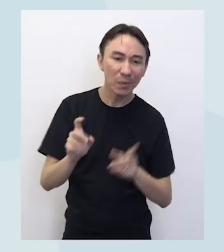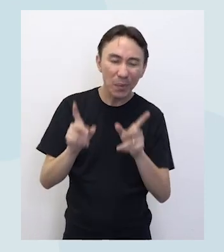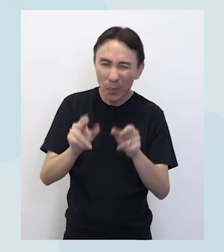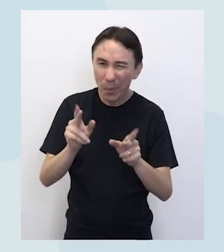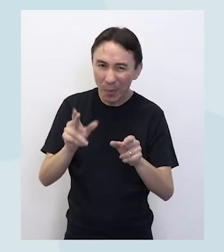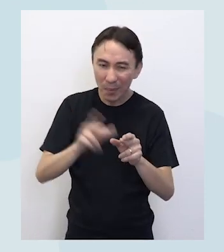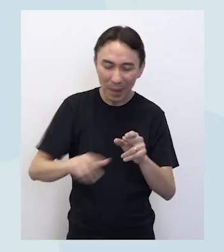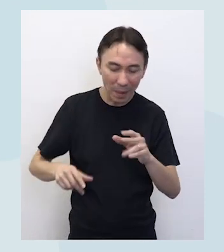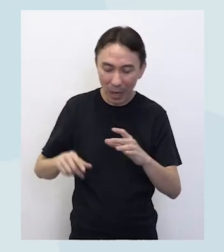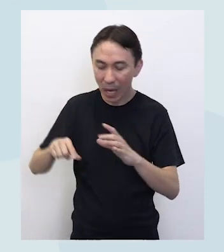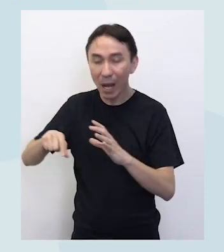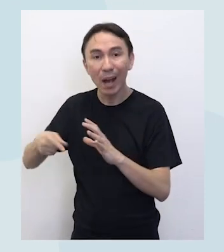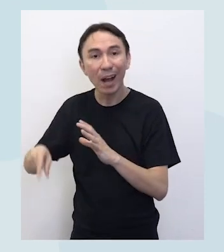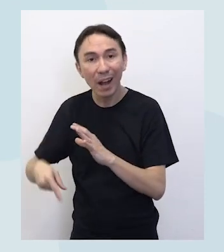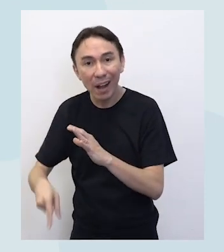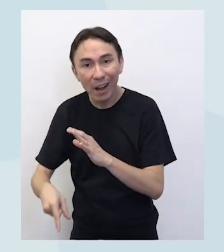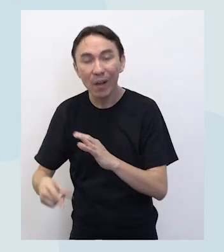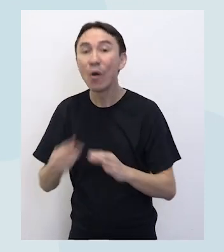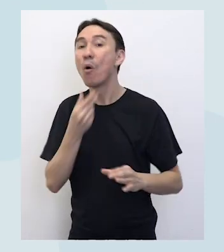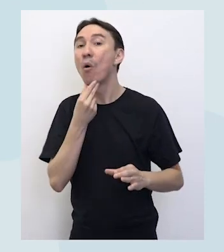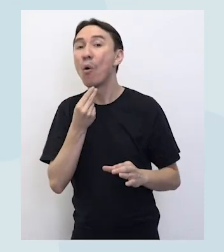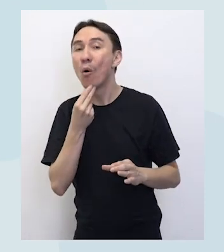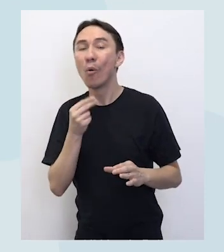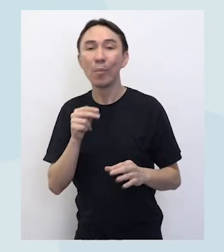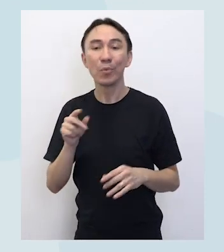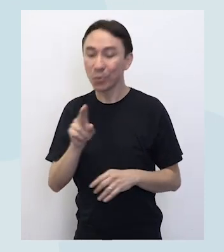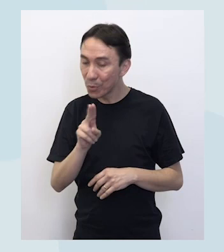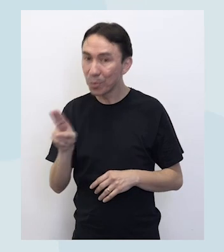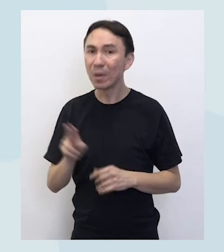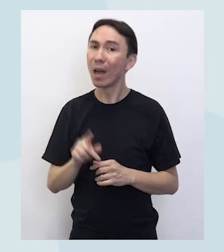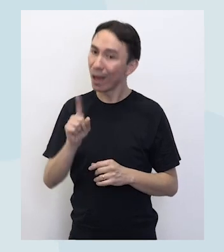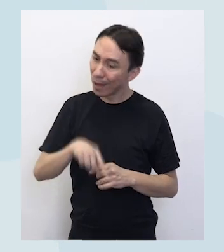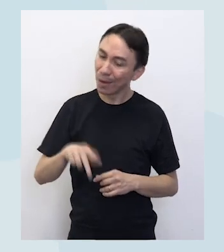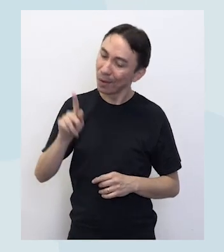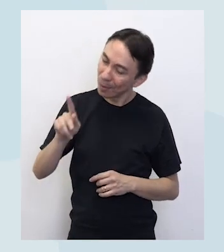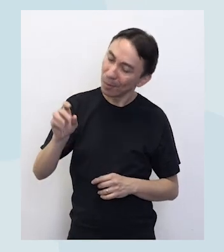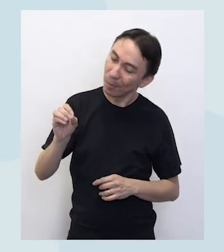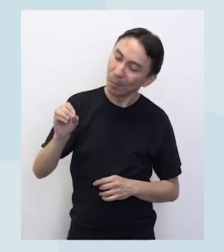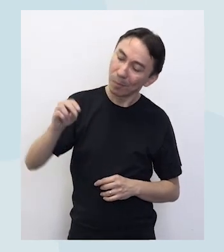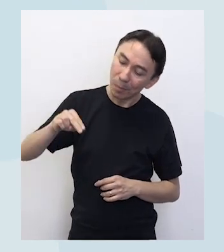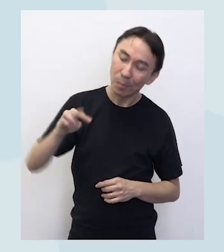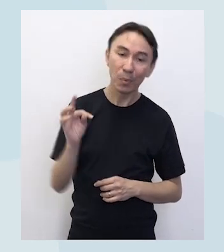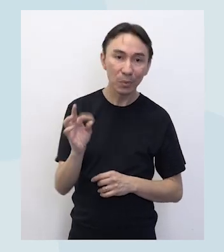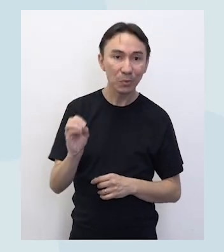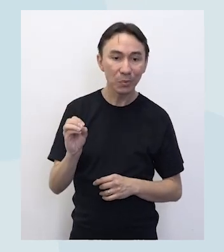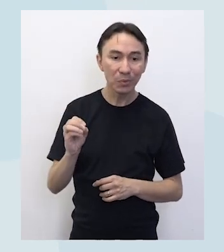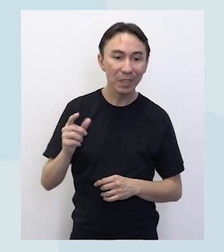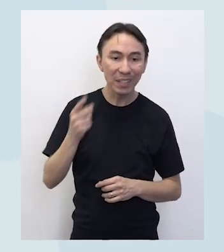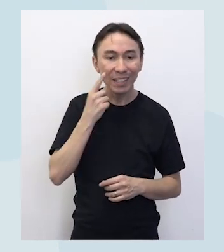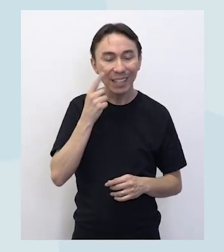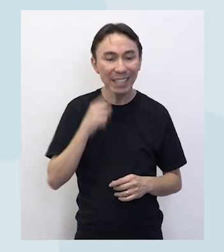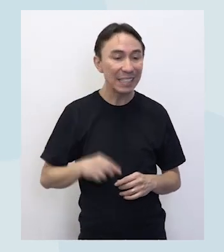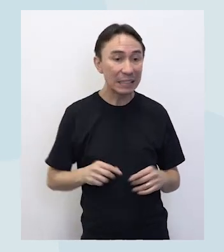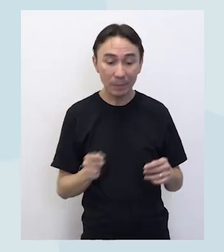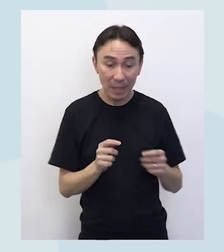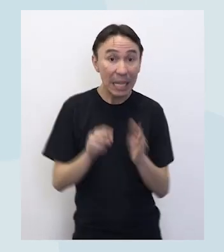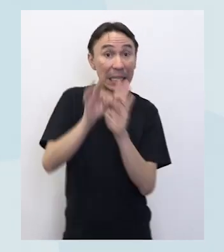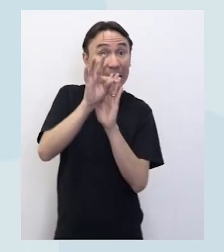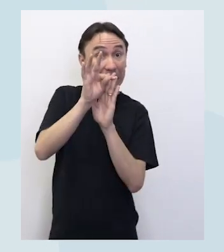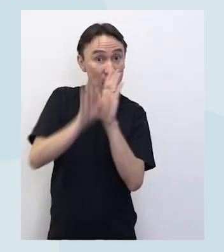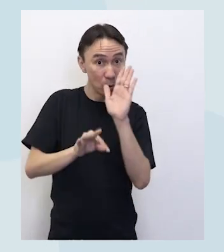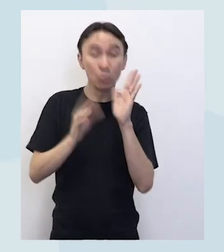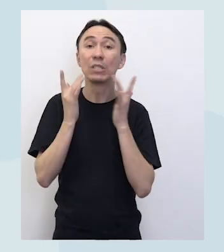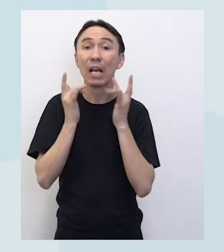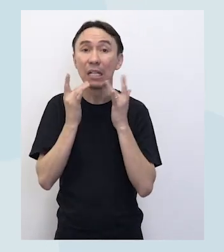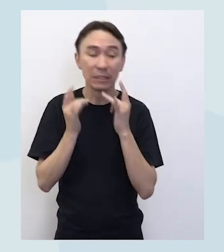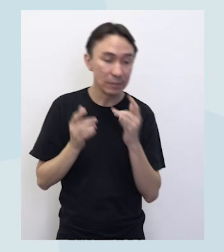E ali ficava um rapaz chamado Ponto. E ele tinha a função de ficar com o texto teatral na mão e se algum ator esquecesse o